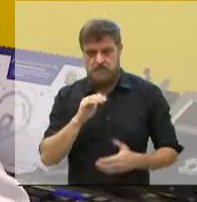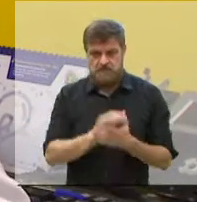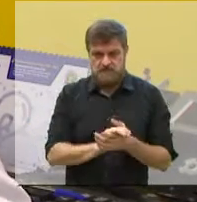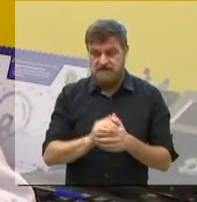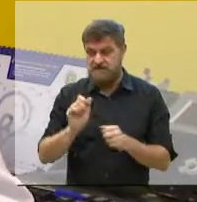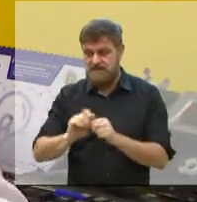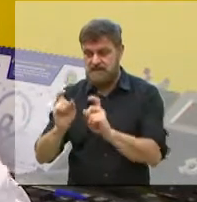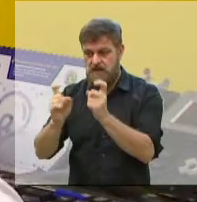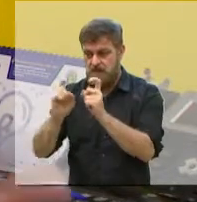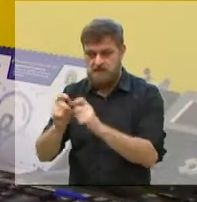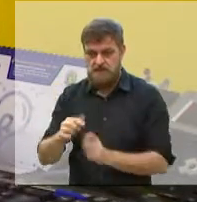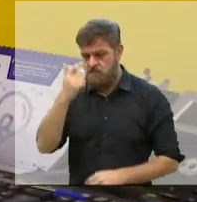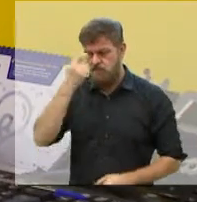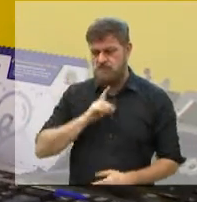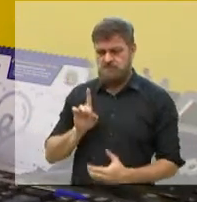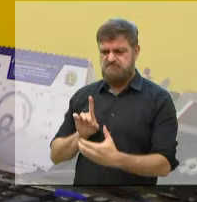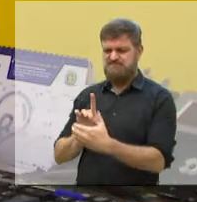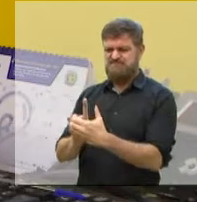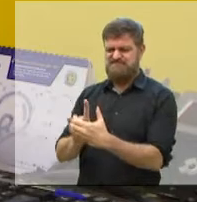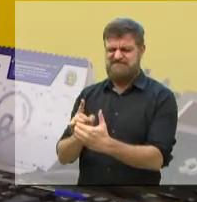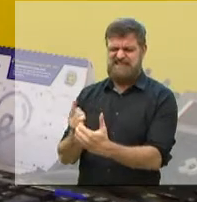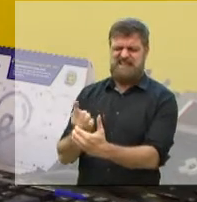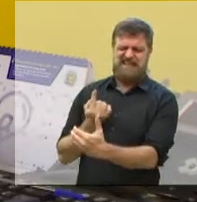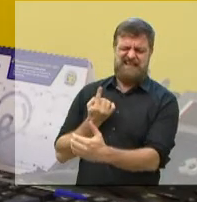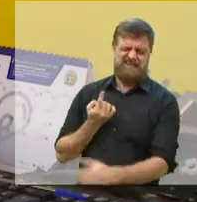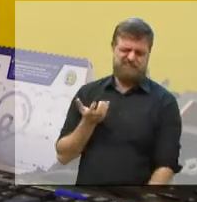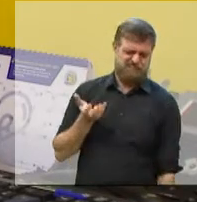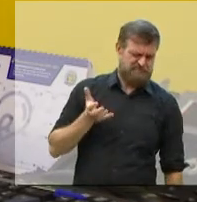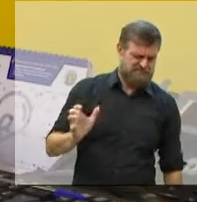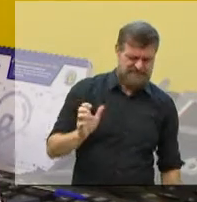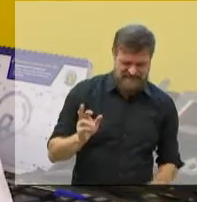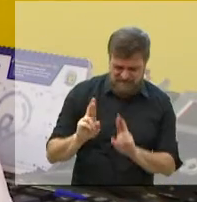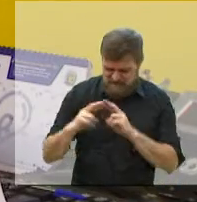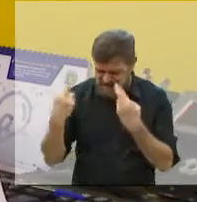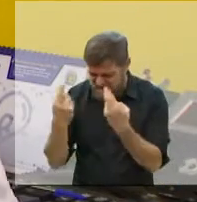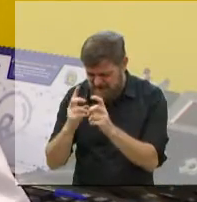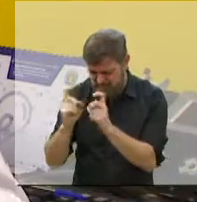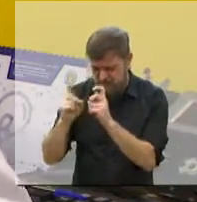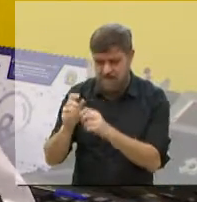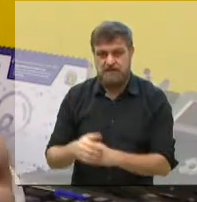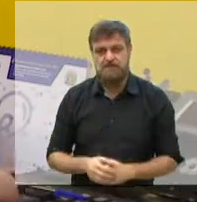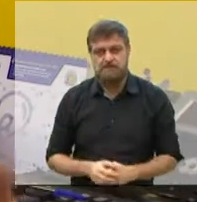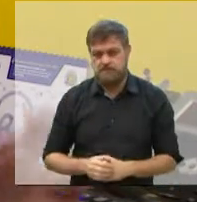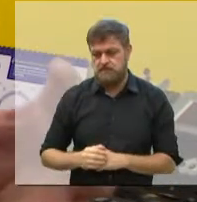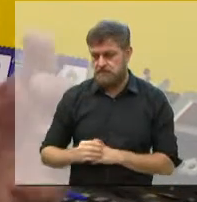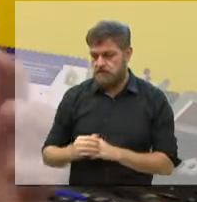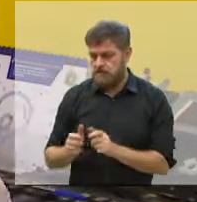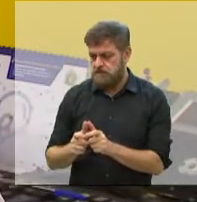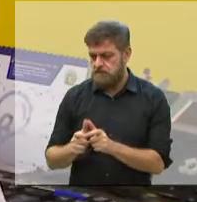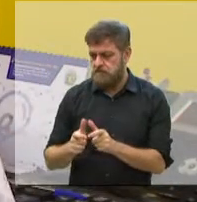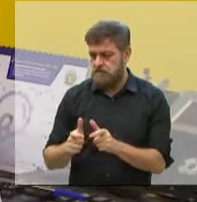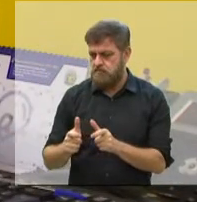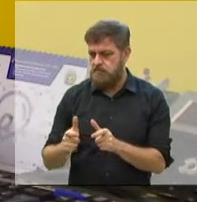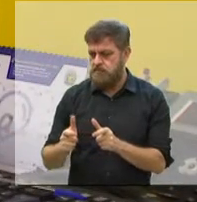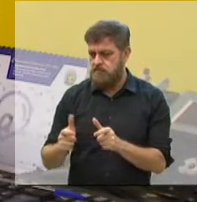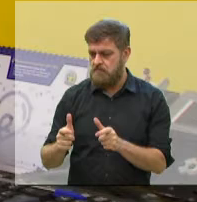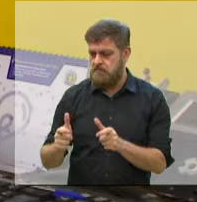eu saber, porque eu não ia participar, que eu não tinha intenção alguma. E foi, o negócio começou a se